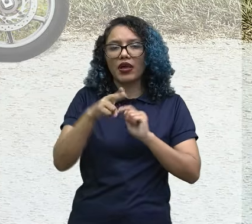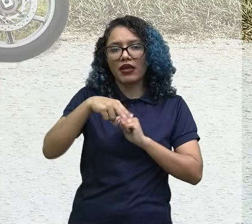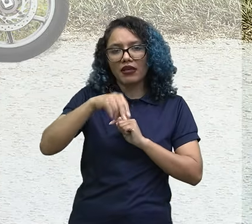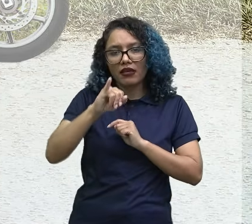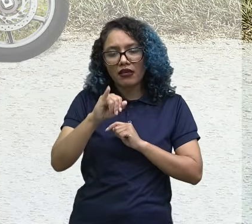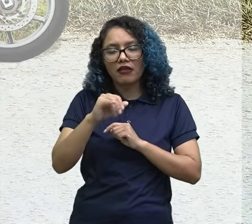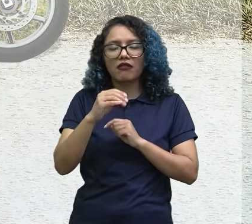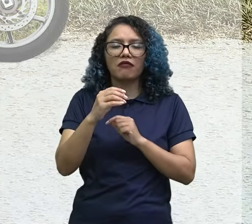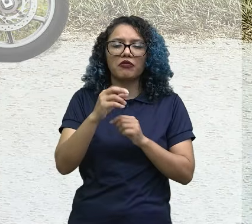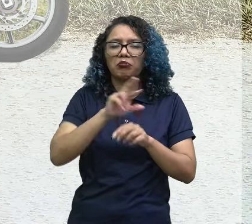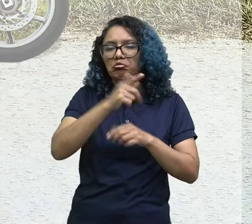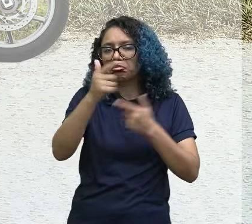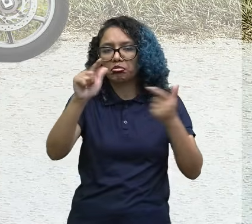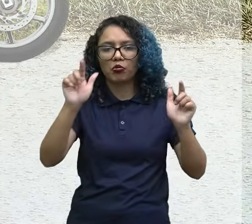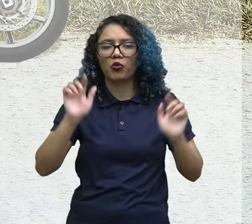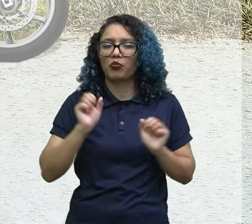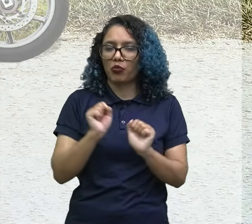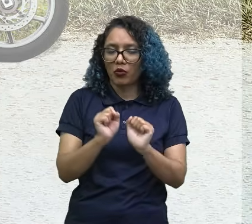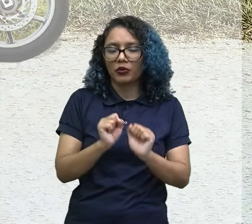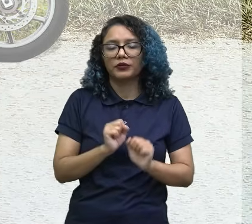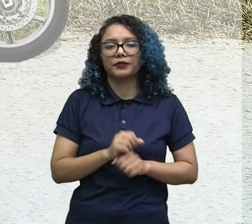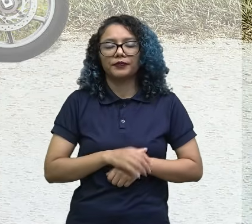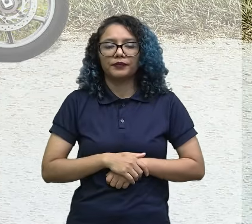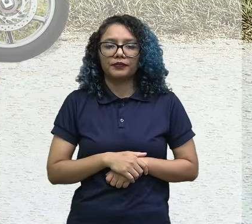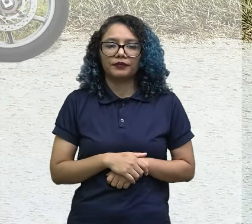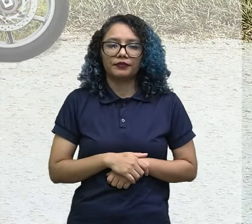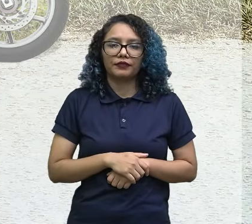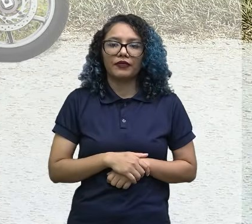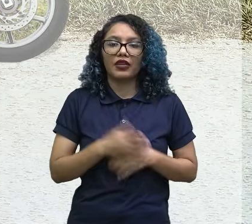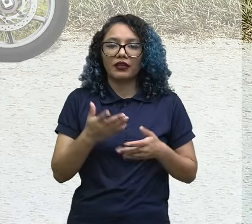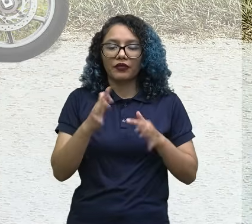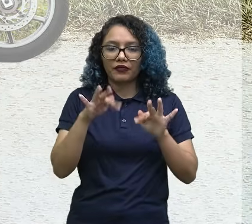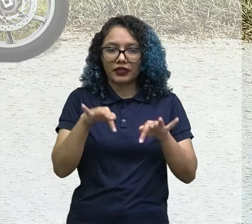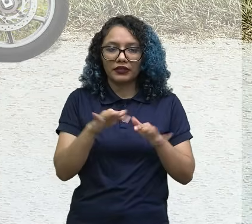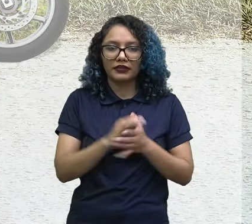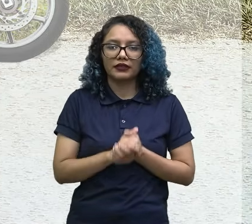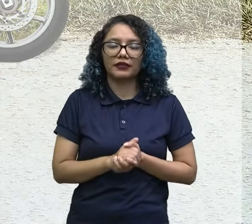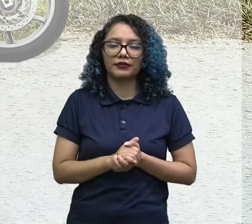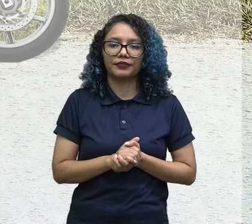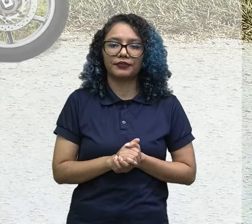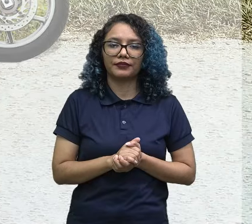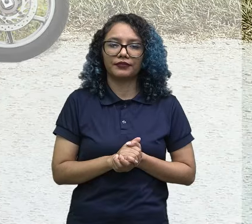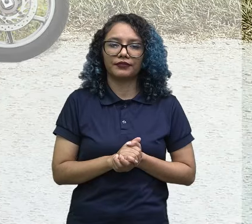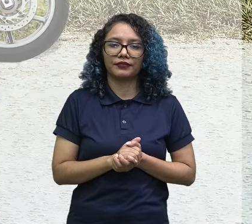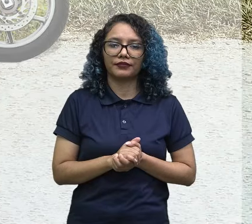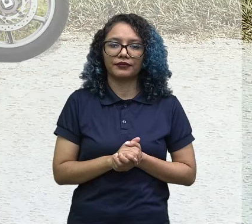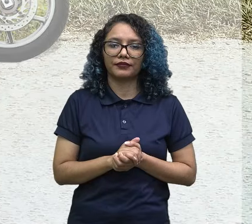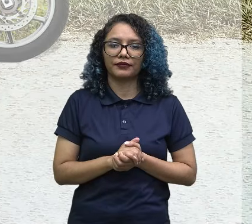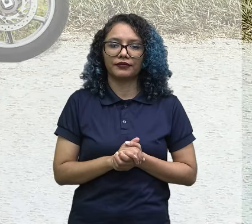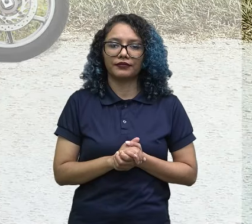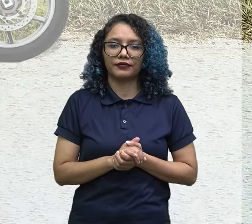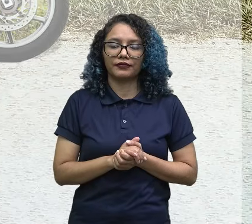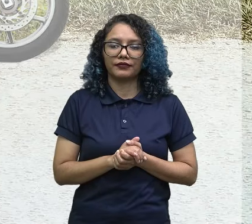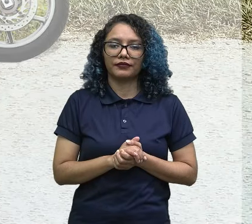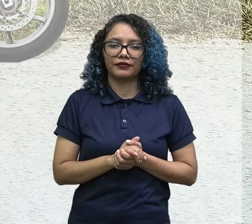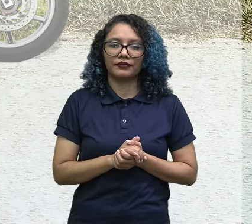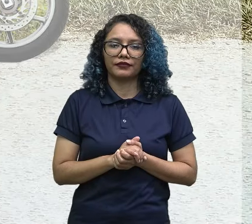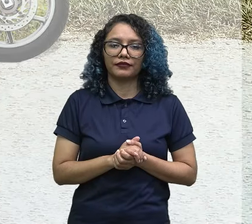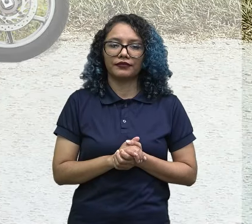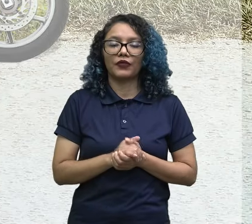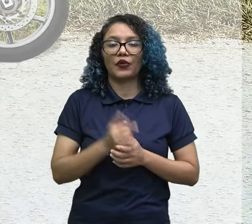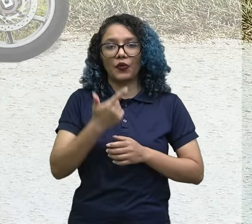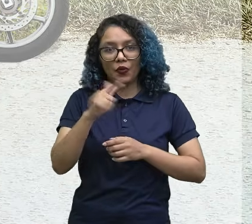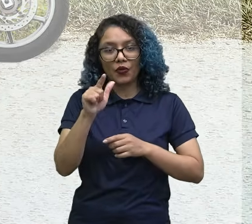outro metal em questão. Tá? E aí, para a gente ir finalizando esse momento da aula de hoje, eu trouxe também uma